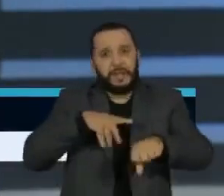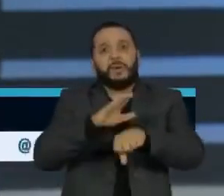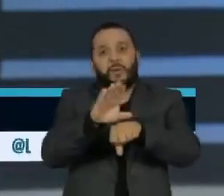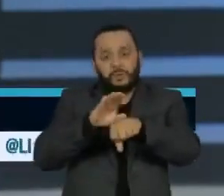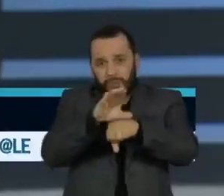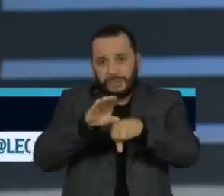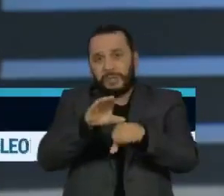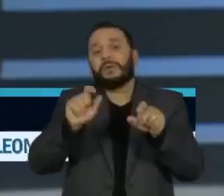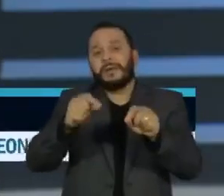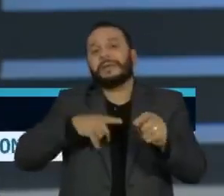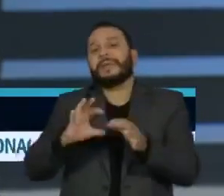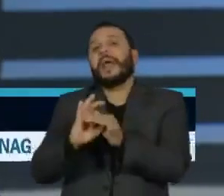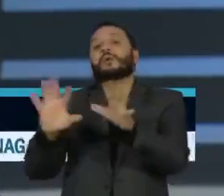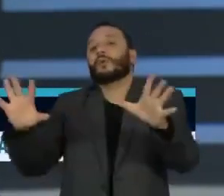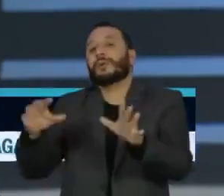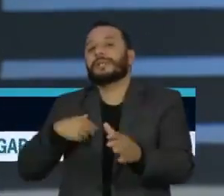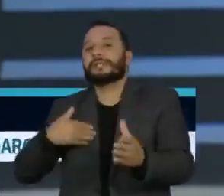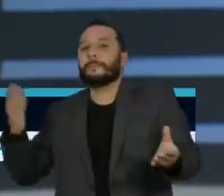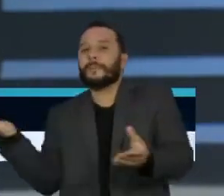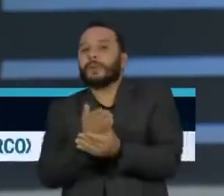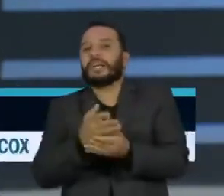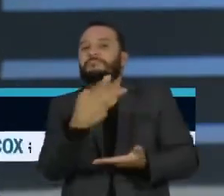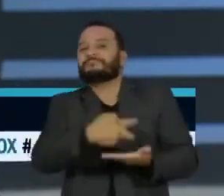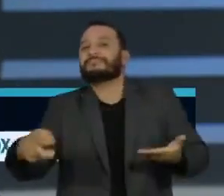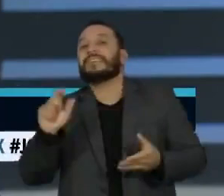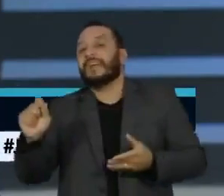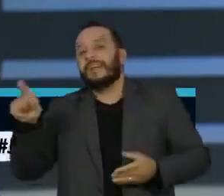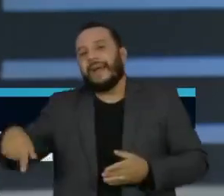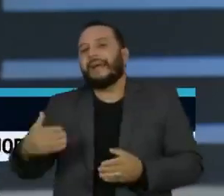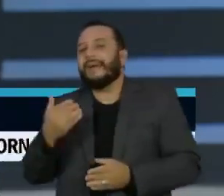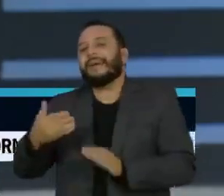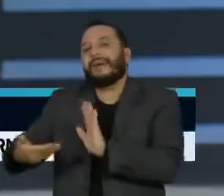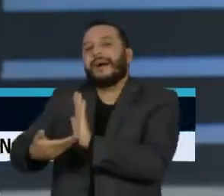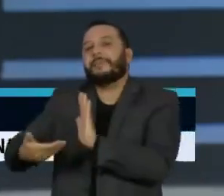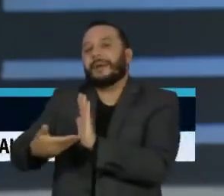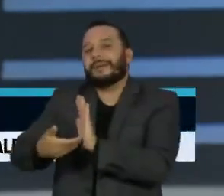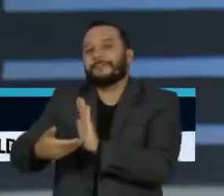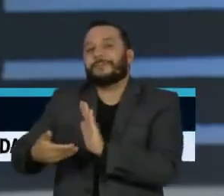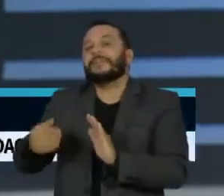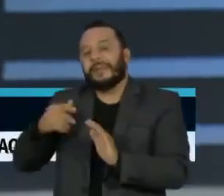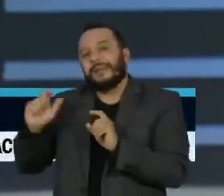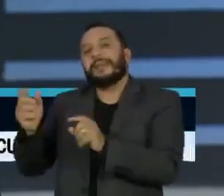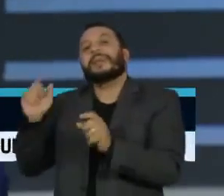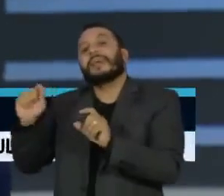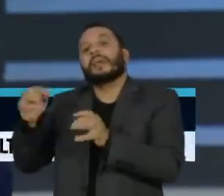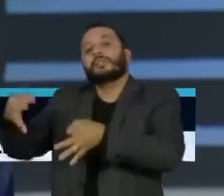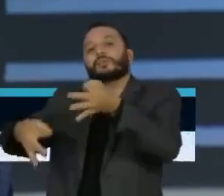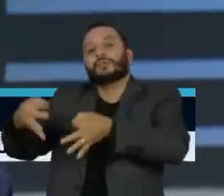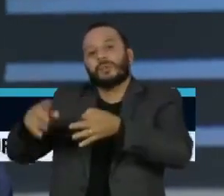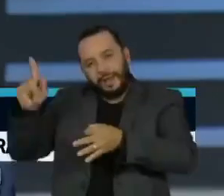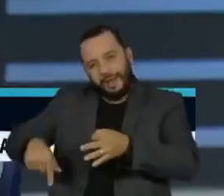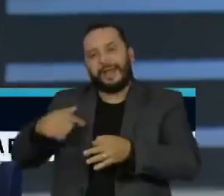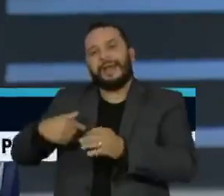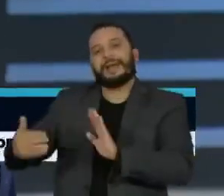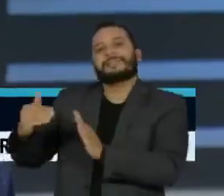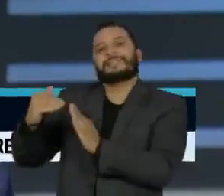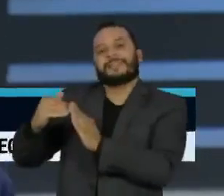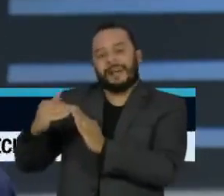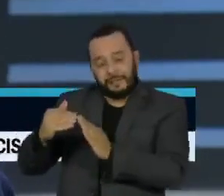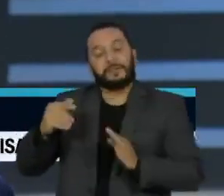que quem autoriza o processo a câmera crime de responsabilidade quem processa e julga é o Senado segunda interpretação de